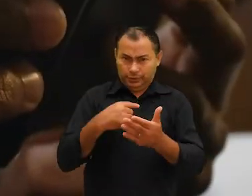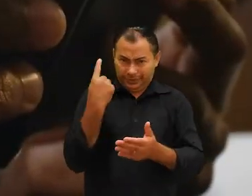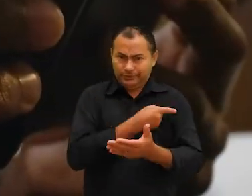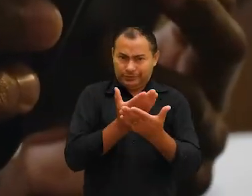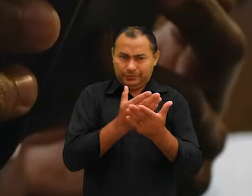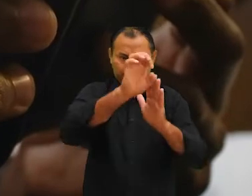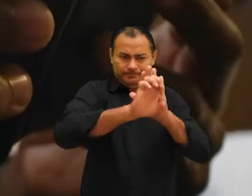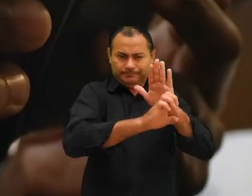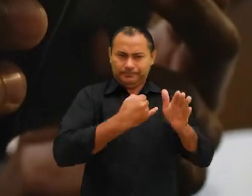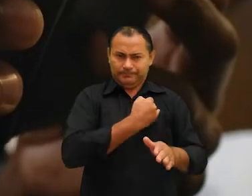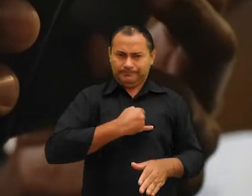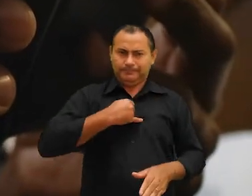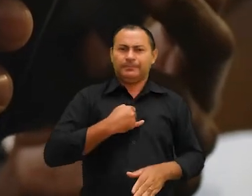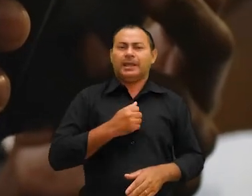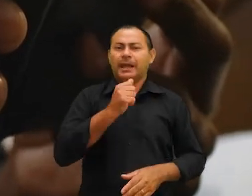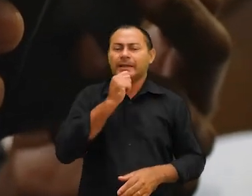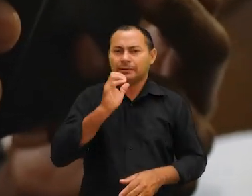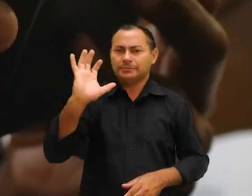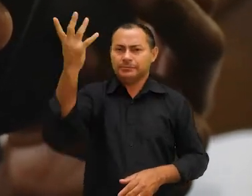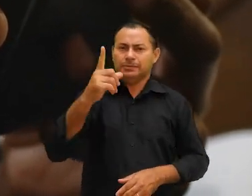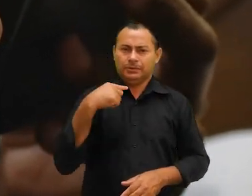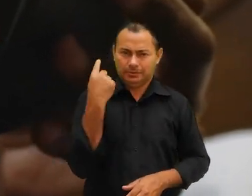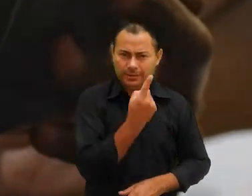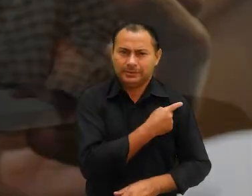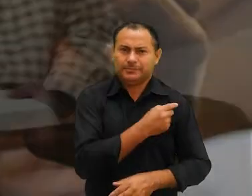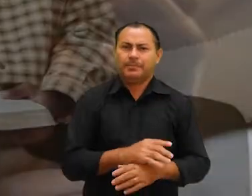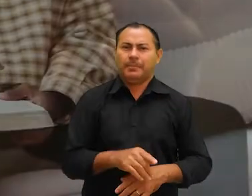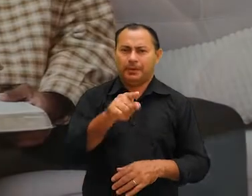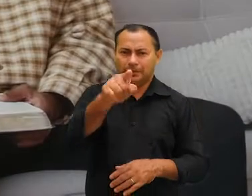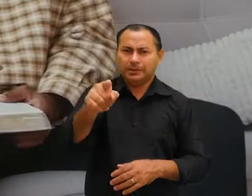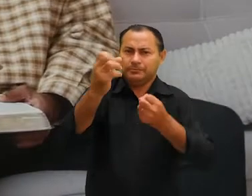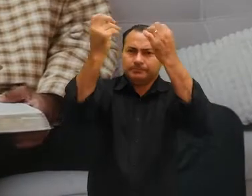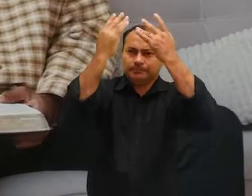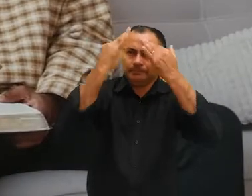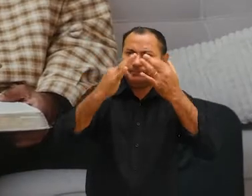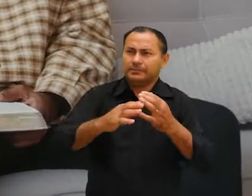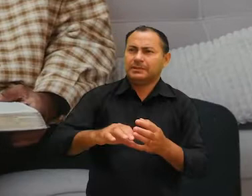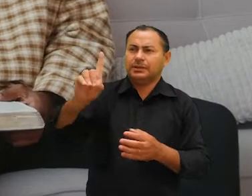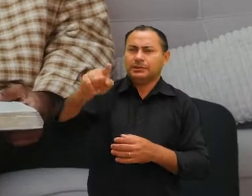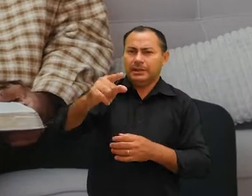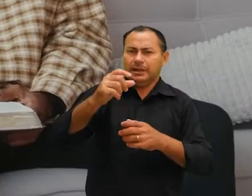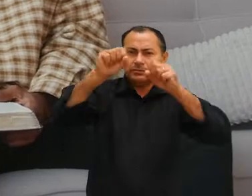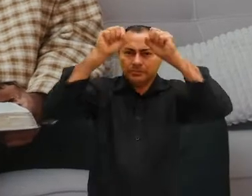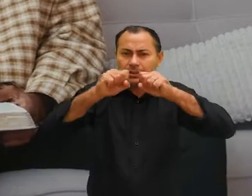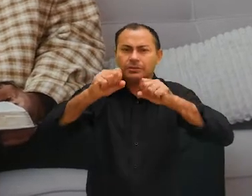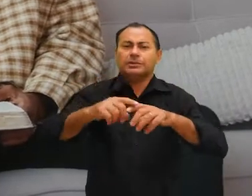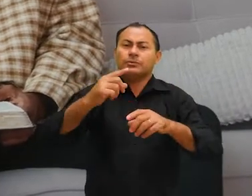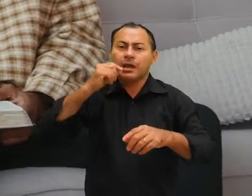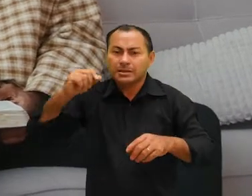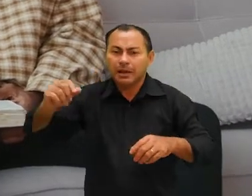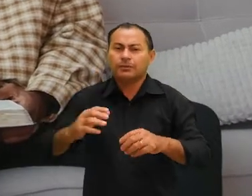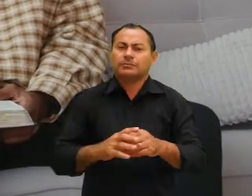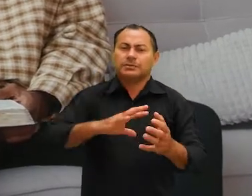estudamos o evangelho de João comentamos que isso ainda acontece conosco se você pela graça de Deus é o sal da terra e